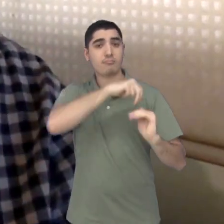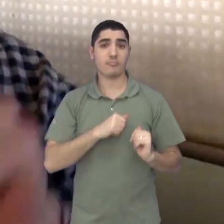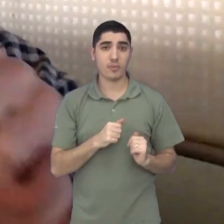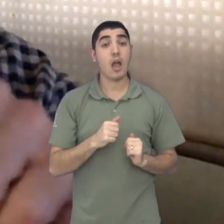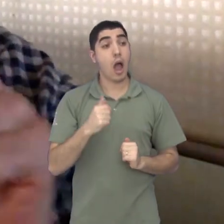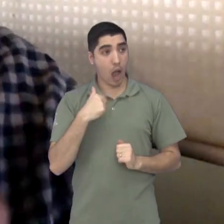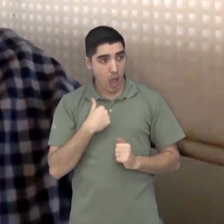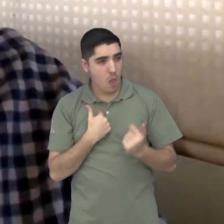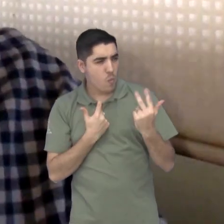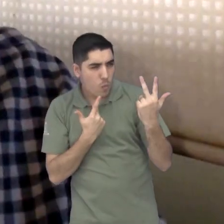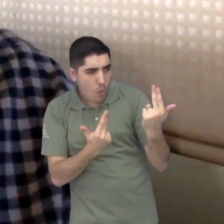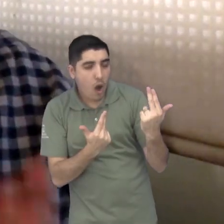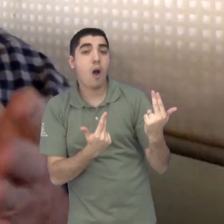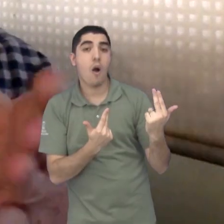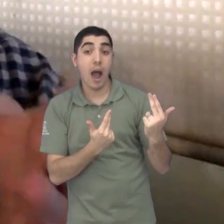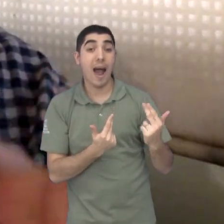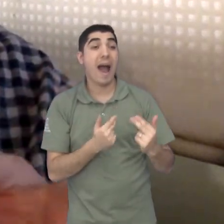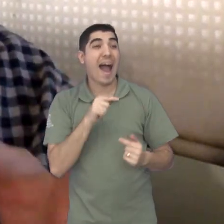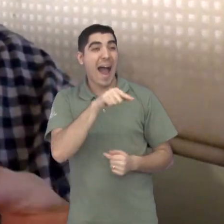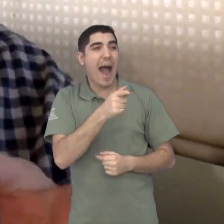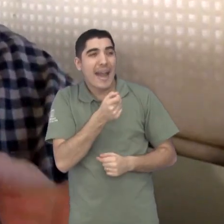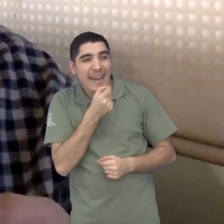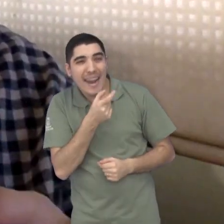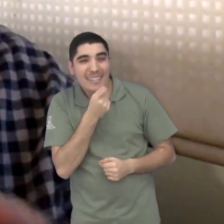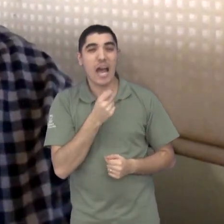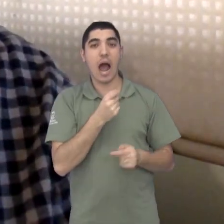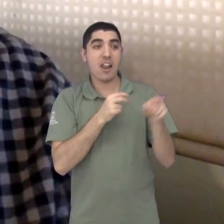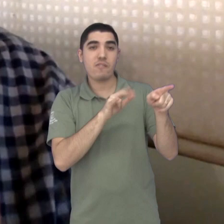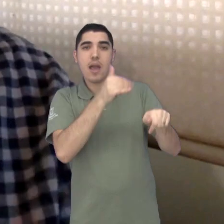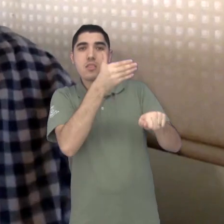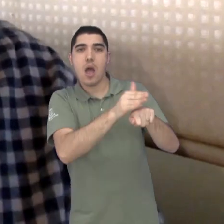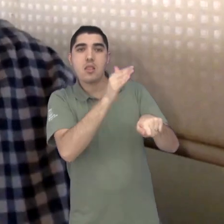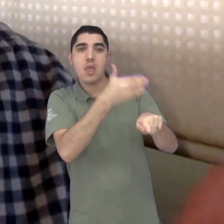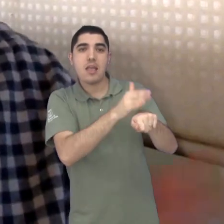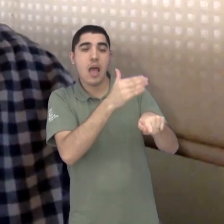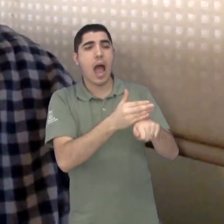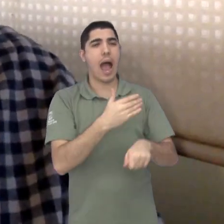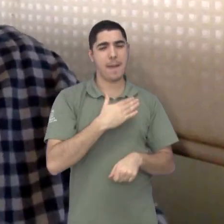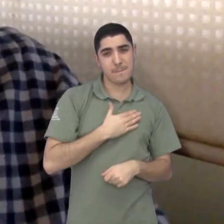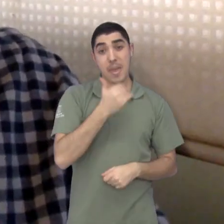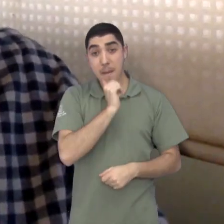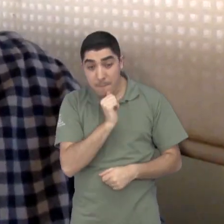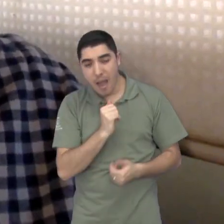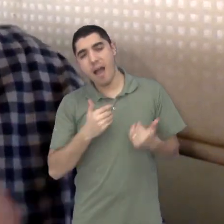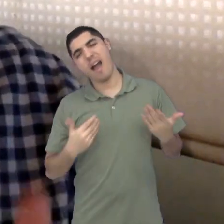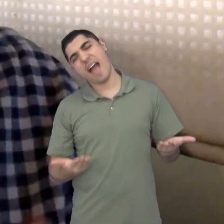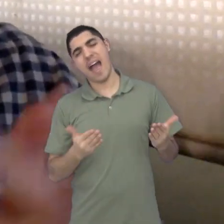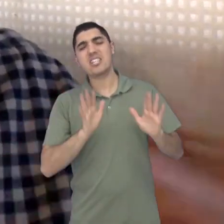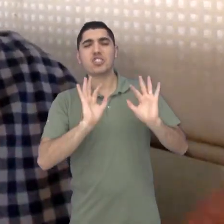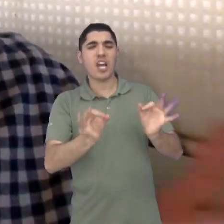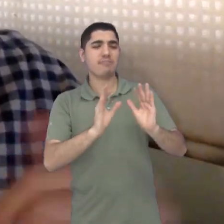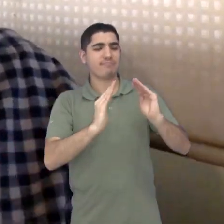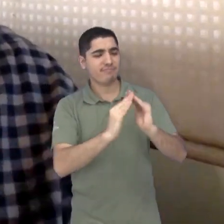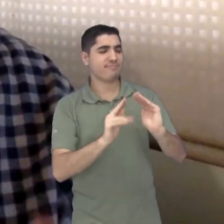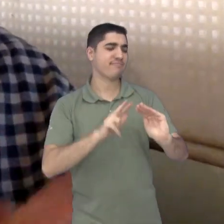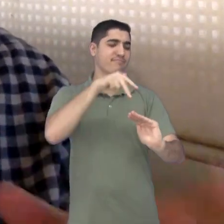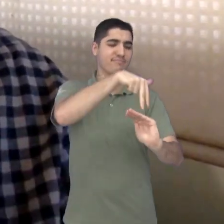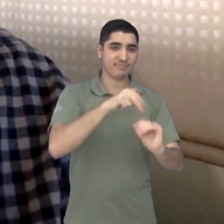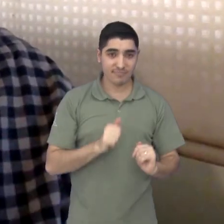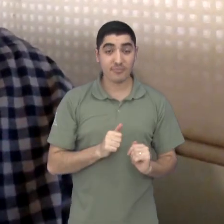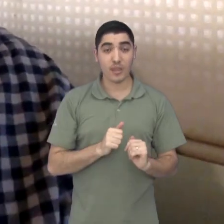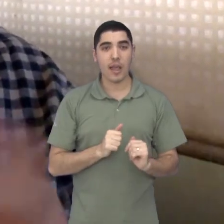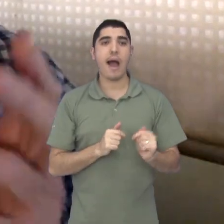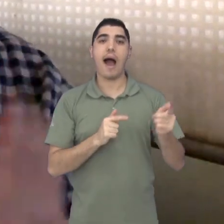no telhado. Ah, essa é engraçada. Então ele vai ficar ensaiando aquilo. Minha mãe, subiu no telhado. Minha mãe, subiu no telhado.